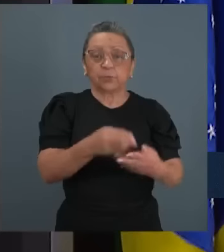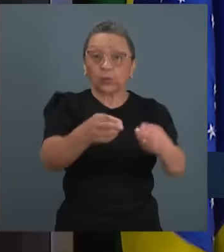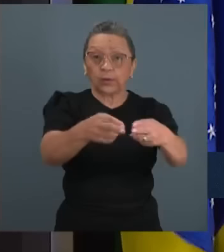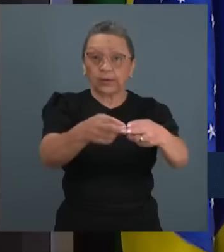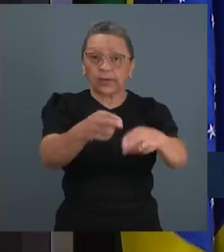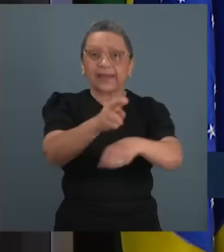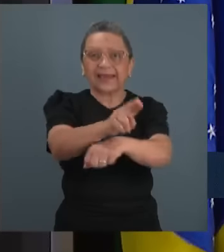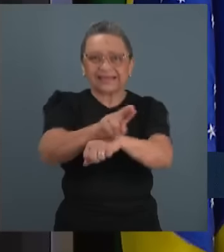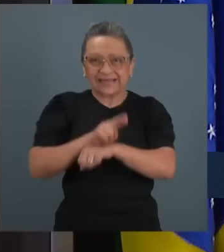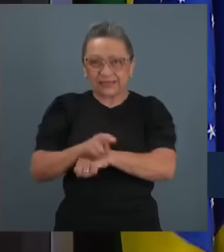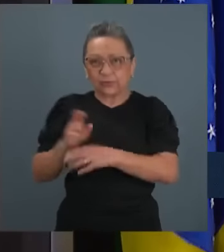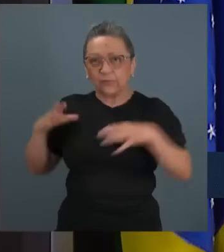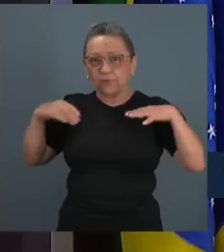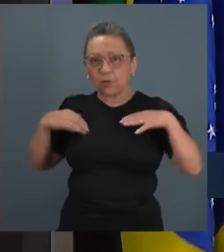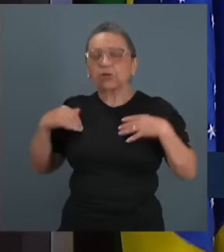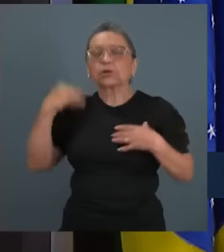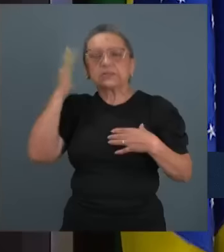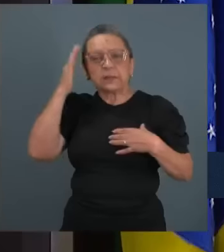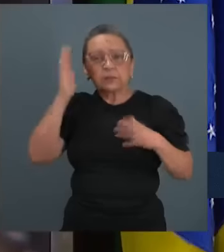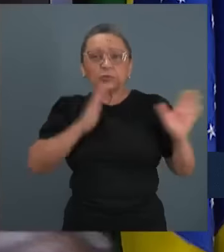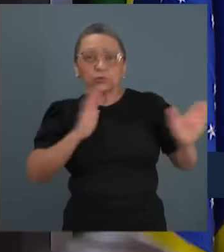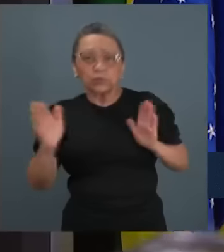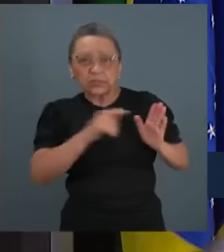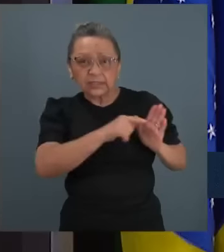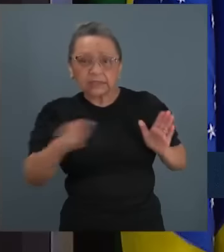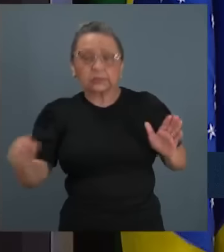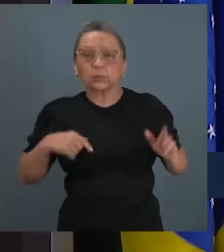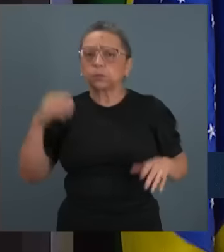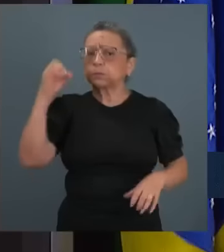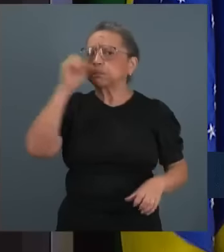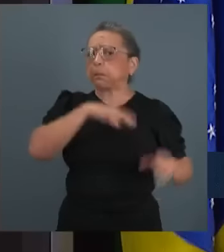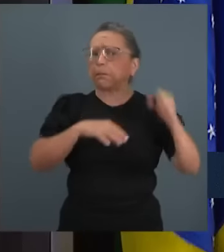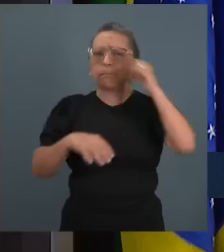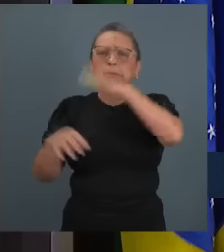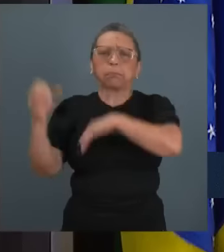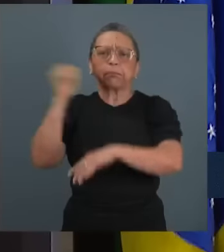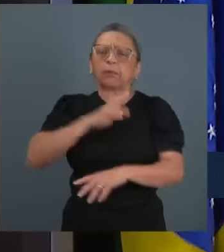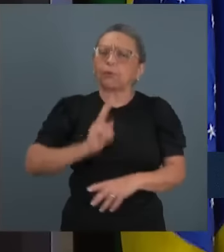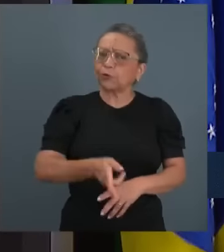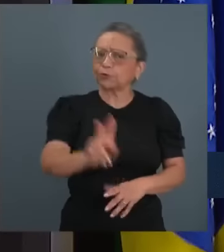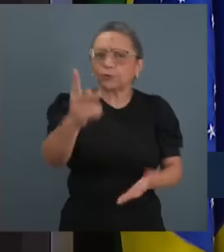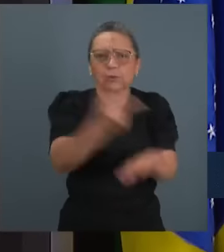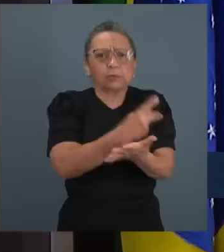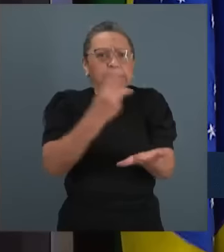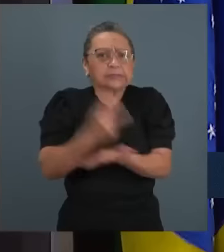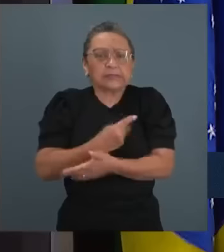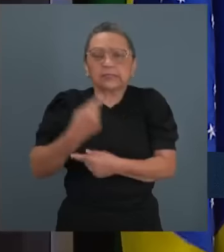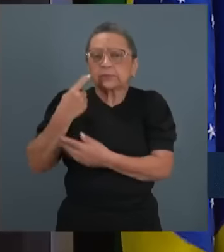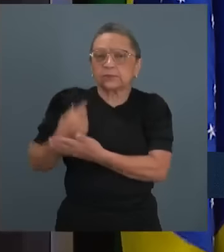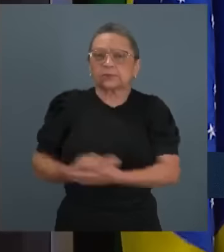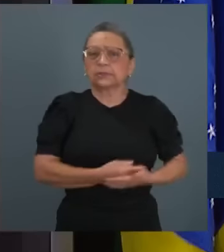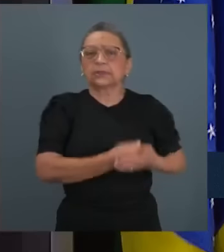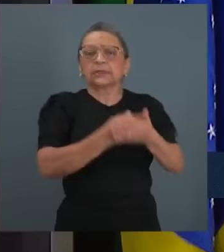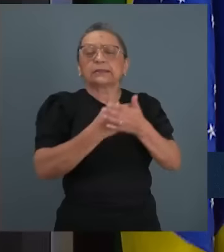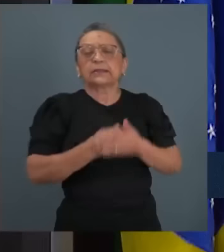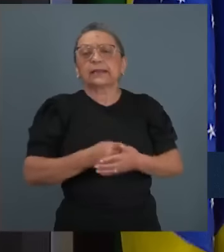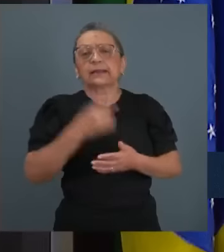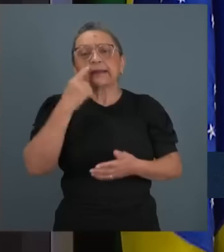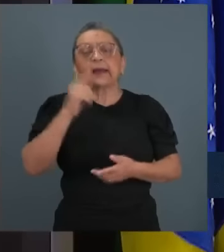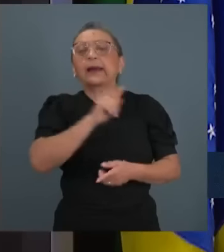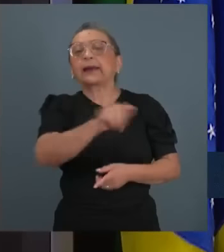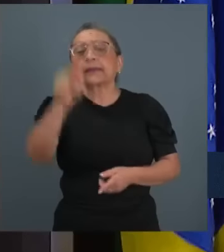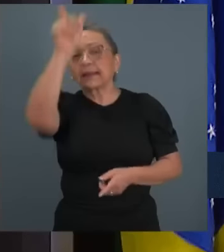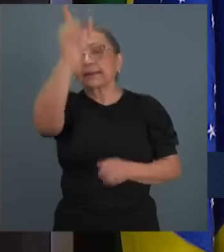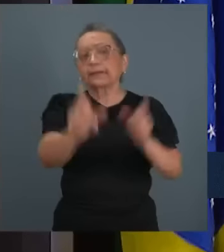e sabemos que durante o recesso as barbaridades vão continuar acontecendo, vilipendiando a Constituição, aqueles que